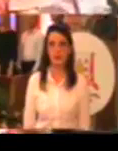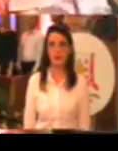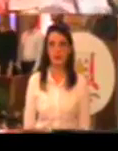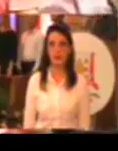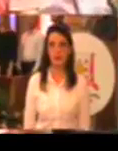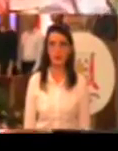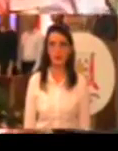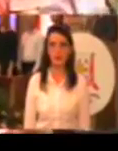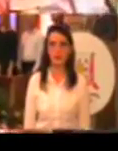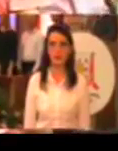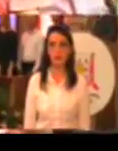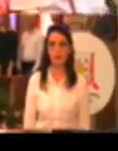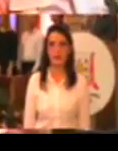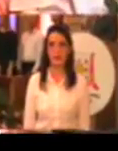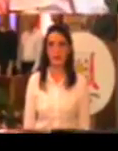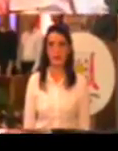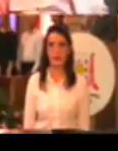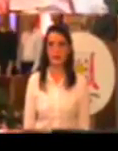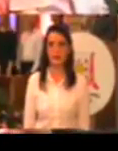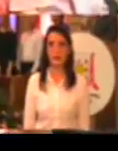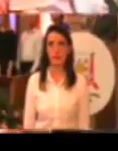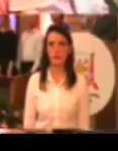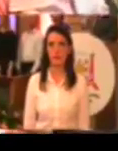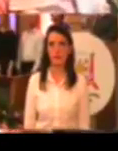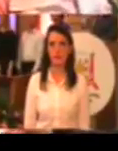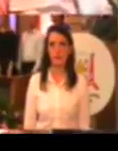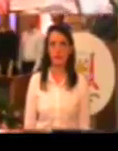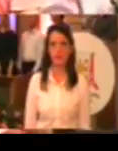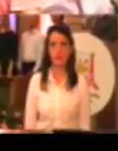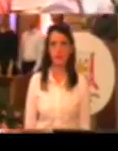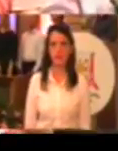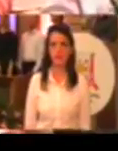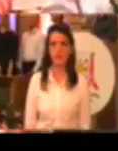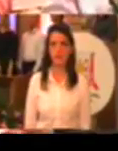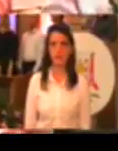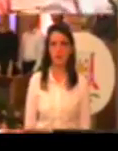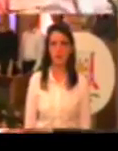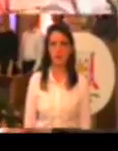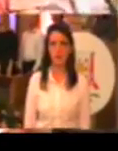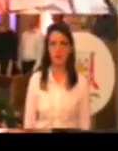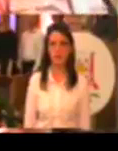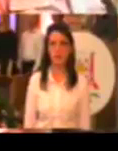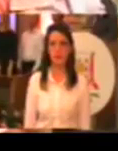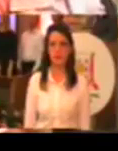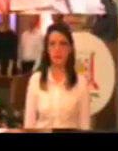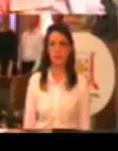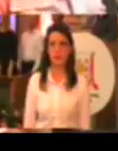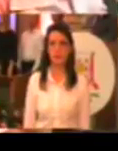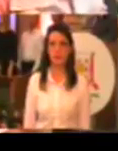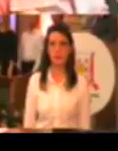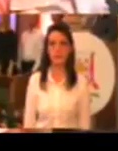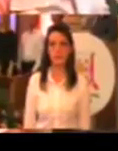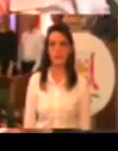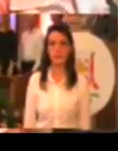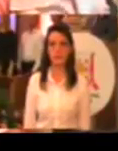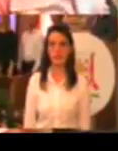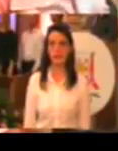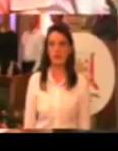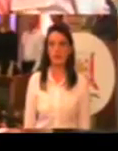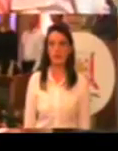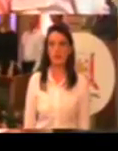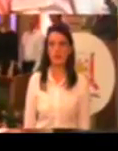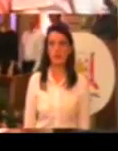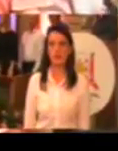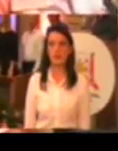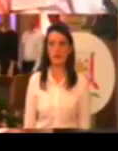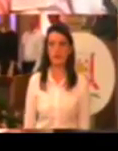teu futuro espelha esta grandeza, terra adorada. Entre outras mil, és tu